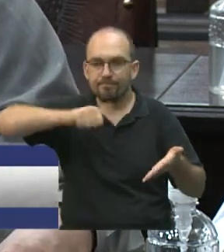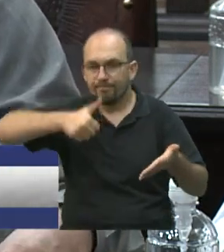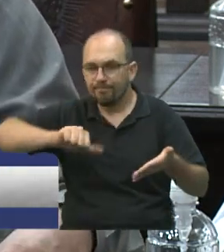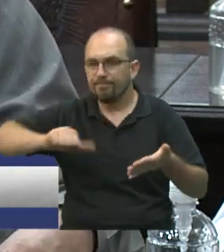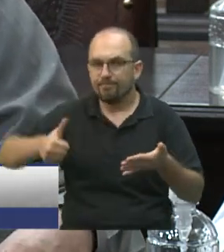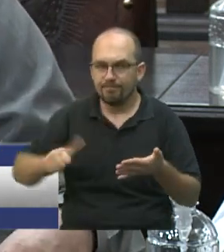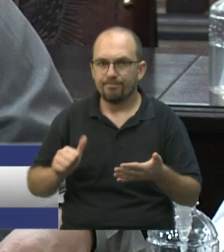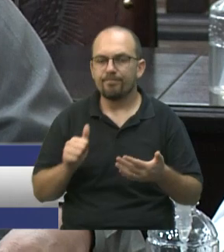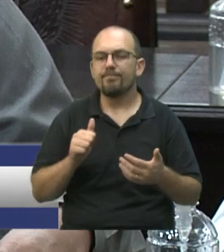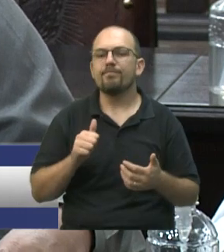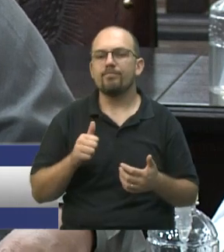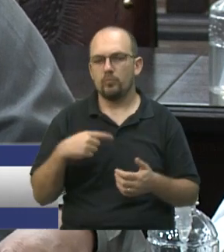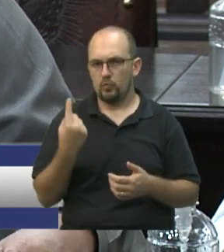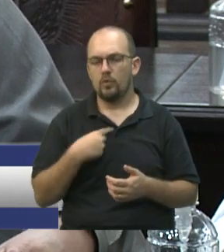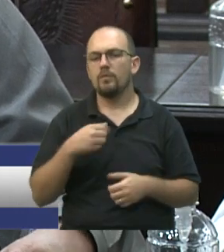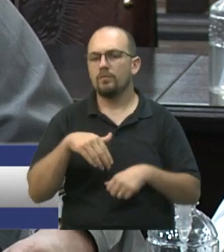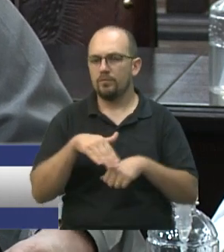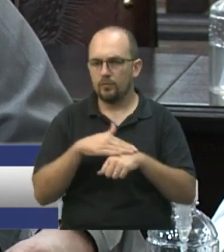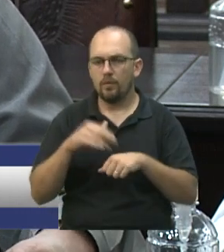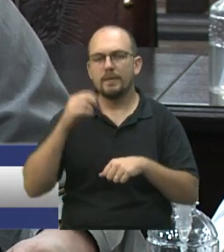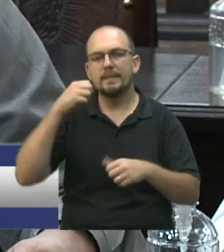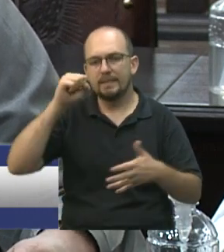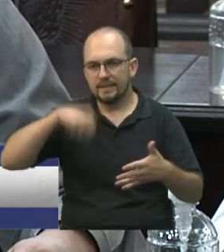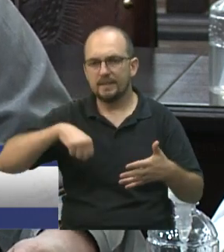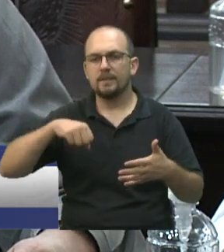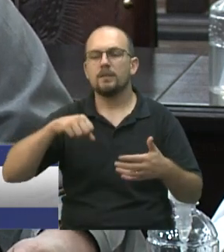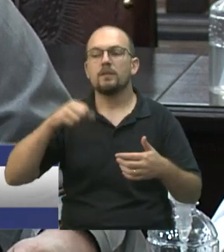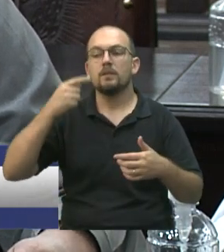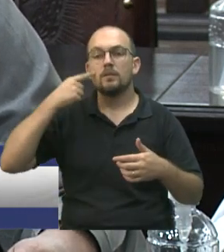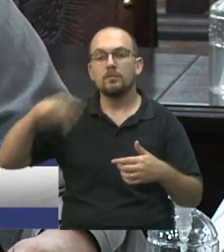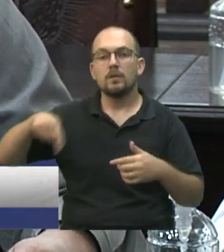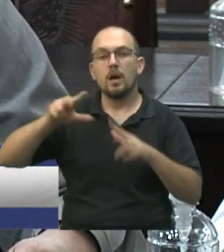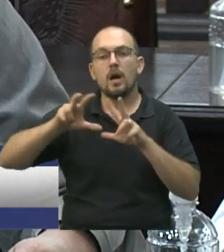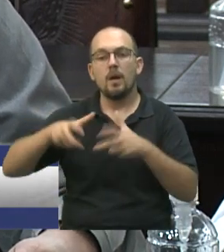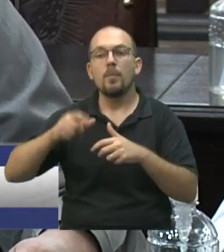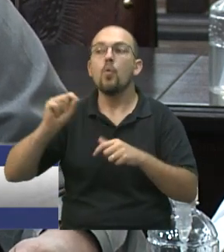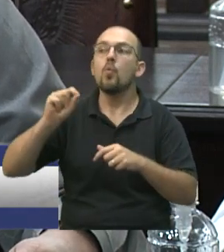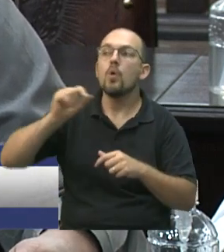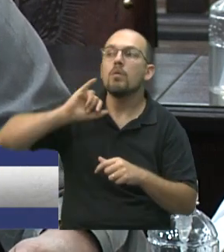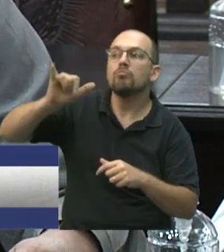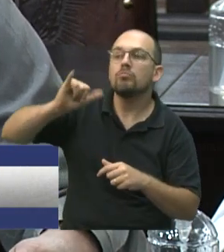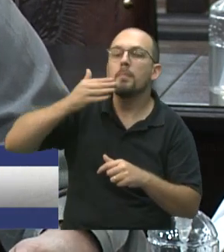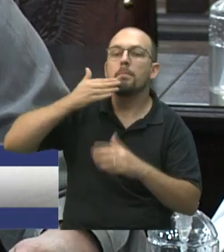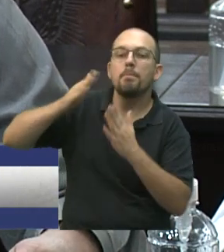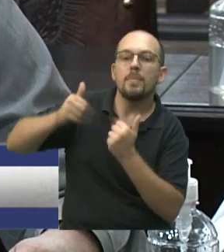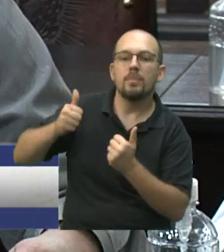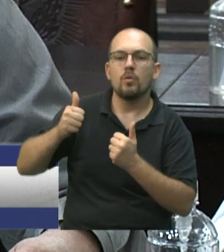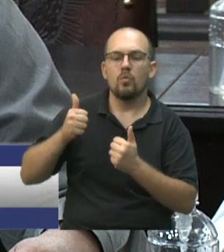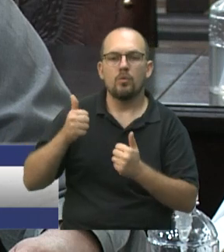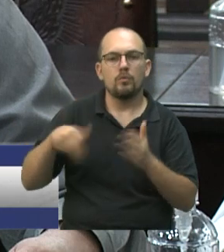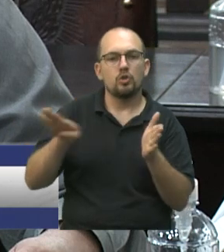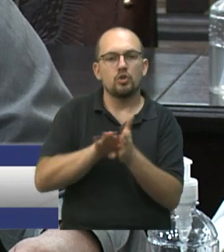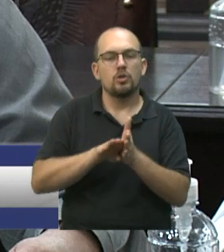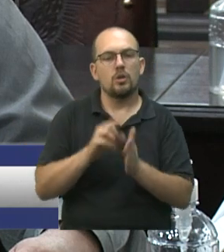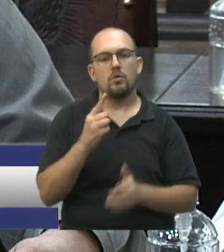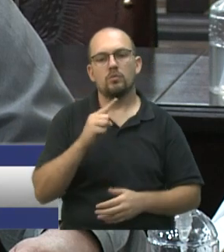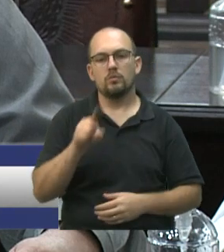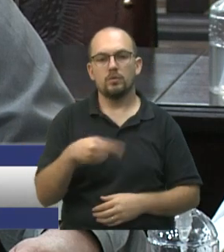Sim. Vamos verificar via Câmara também qual foi a solicitação para chegar a 1,4.